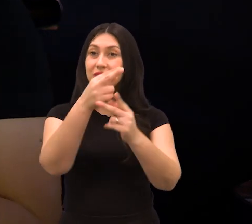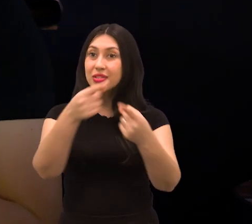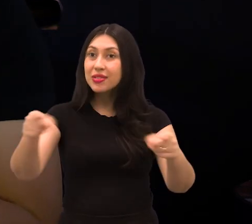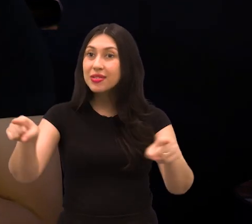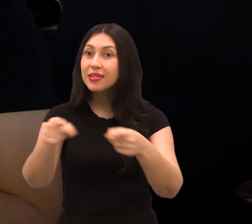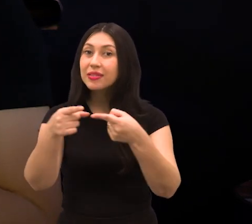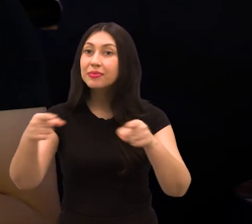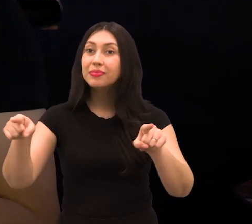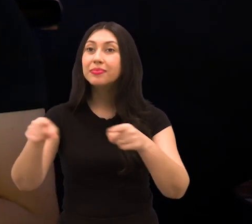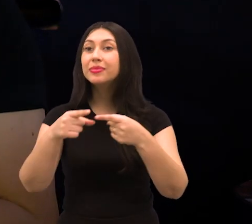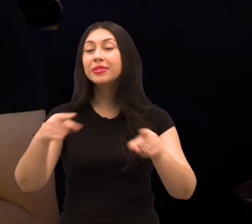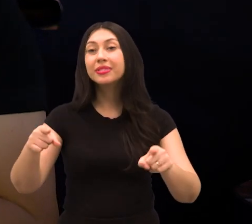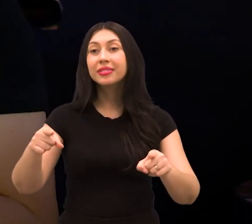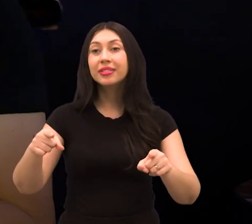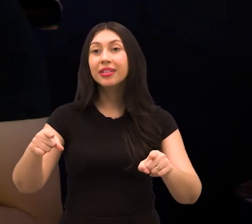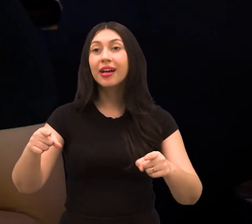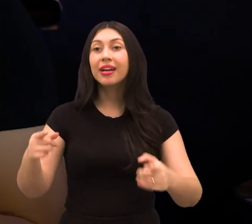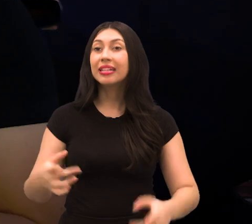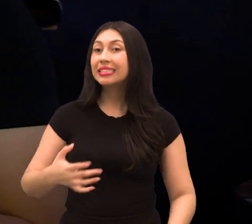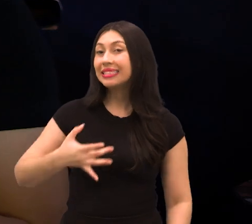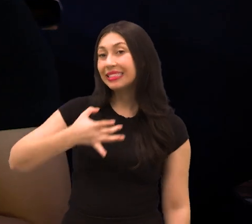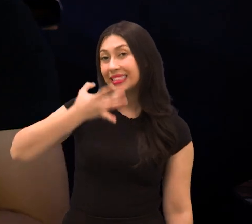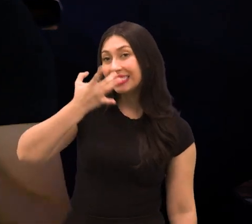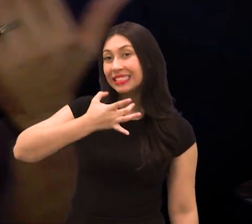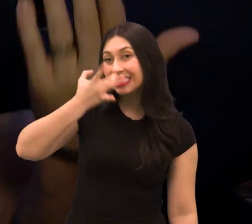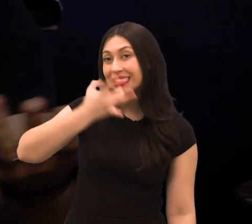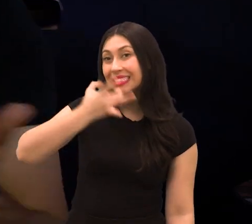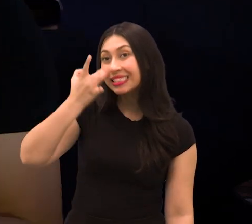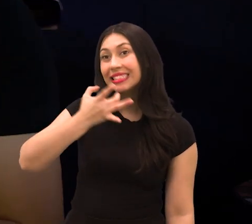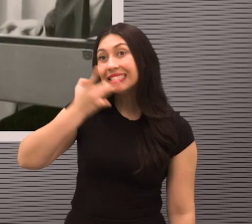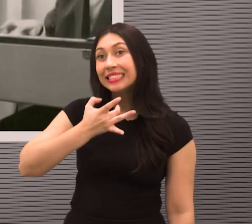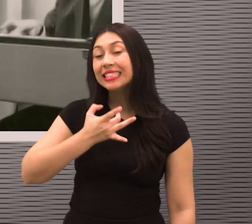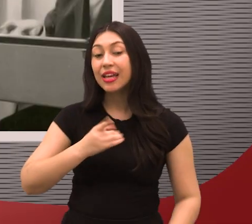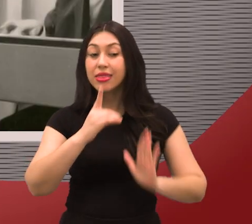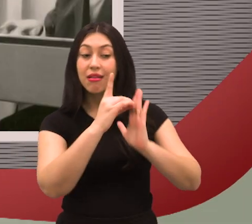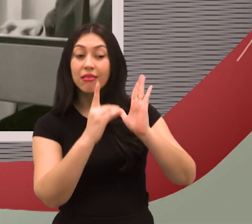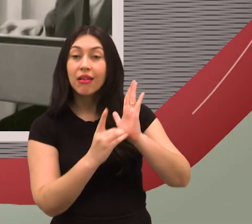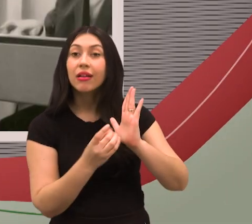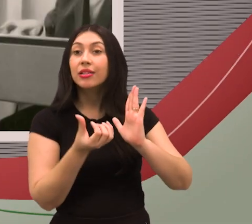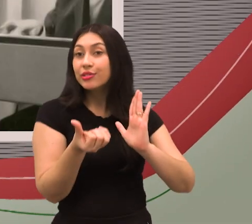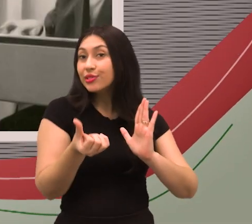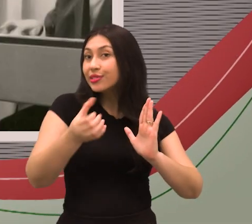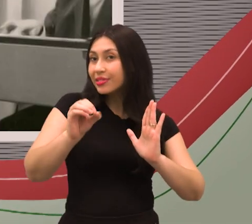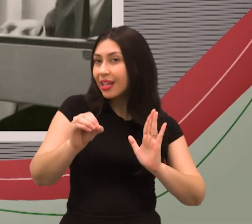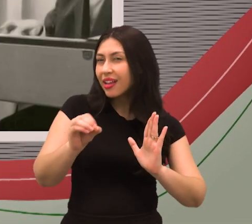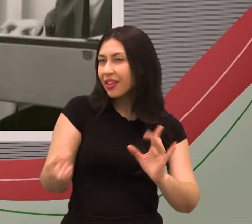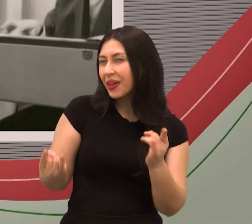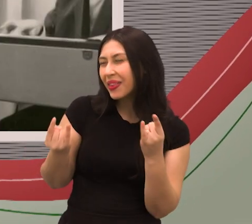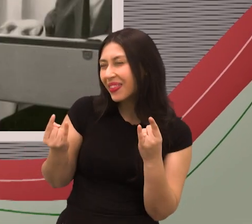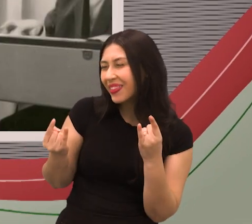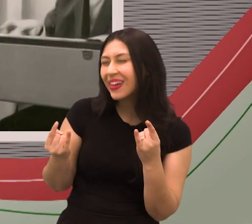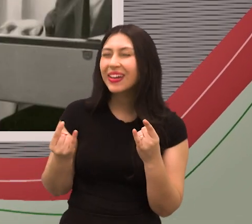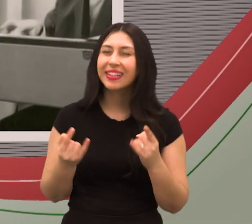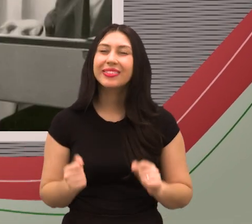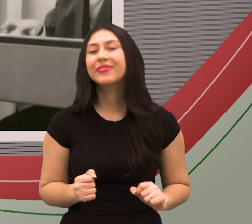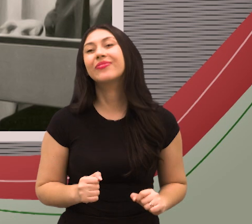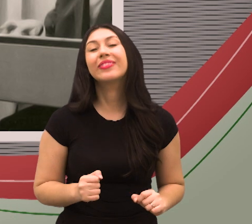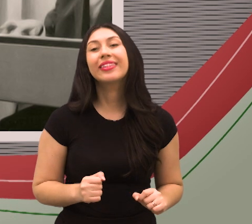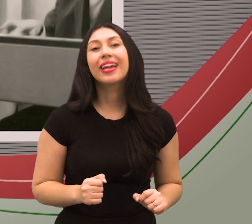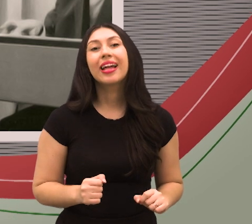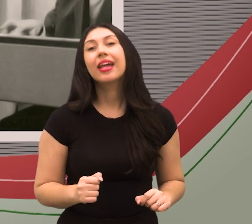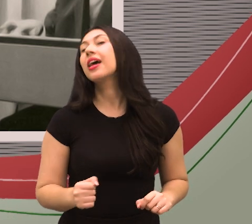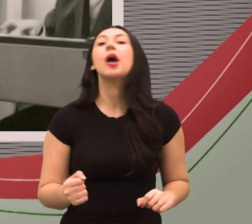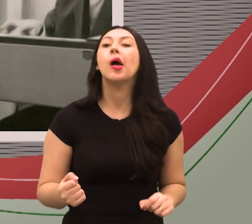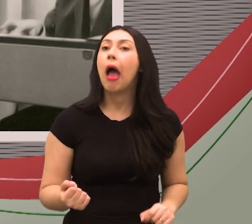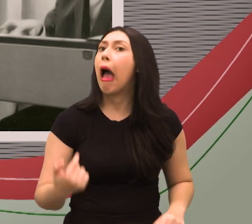de som, de música, foi do Roberto Carlos, das coisas dos anos 60, que ele cantava os rockinhos dele lá, né? Uhum.